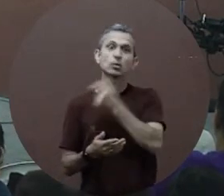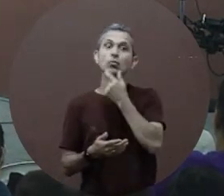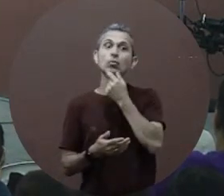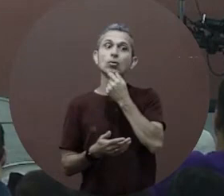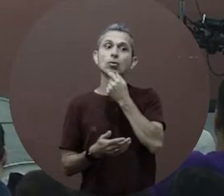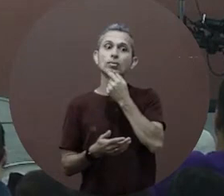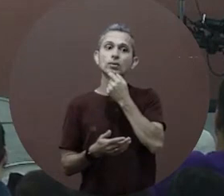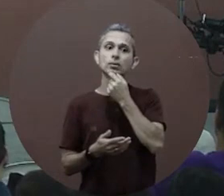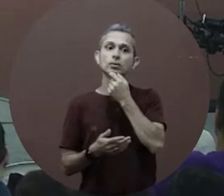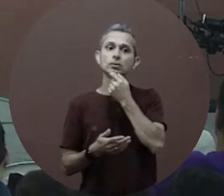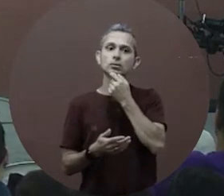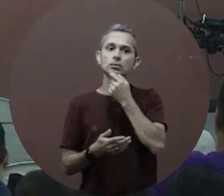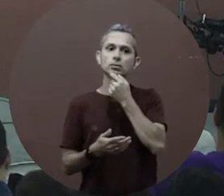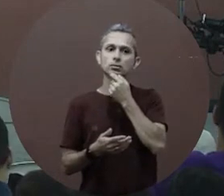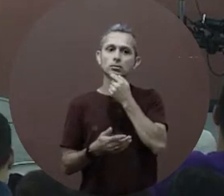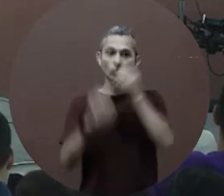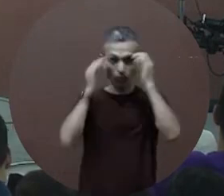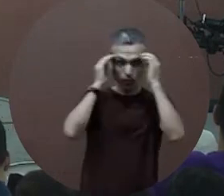palavra que o líder prega.